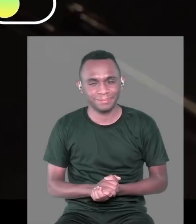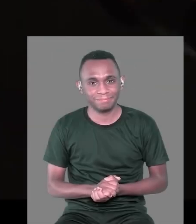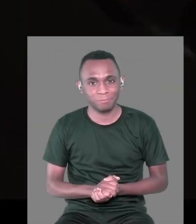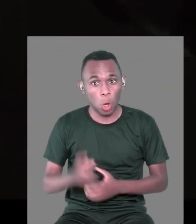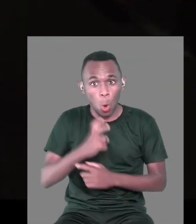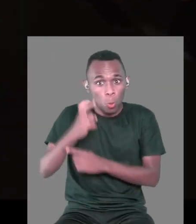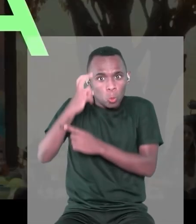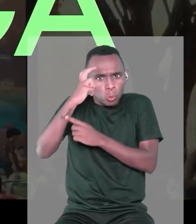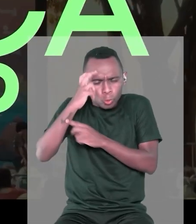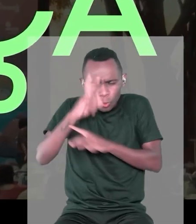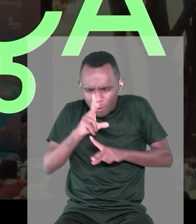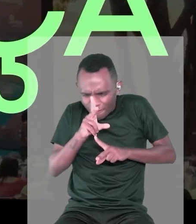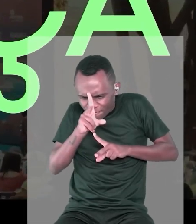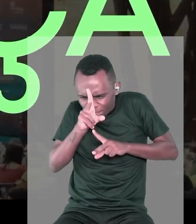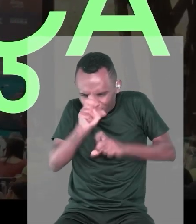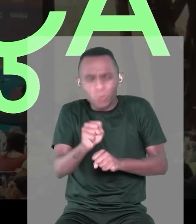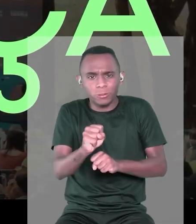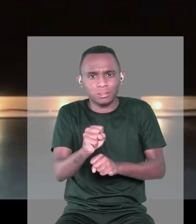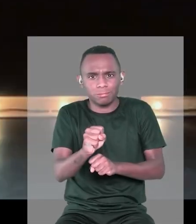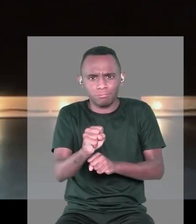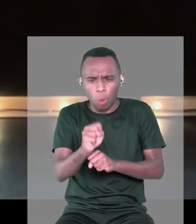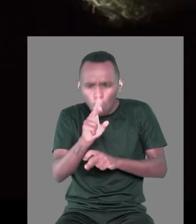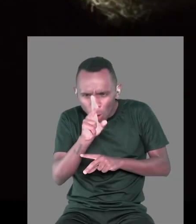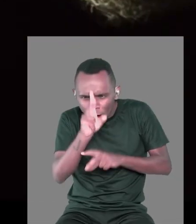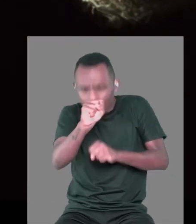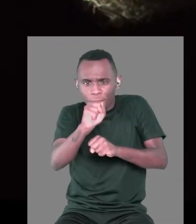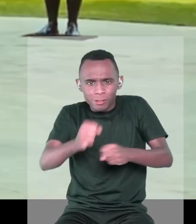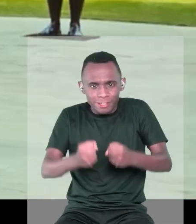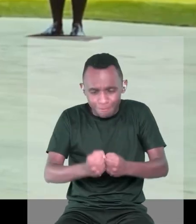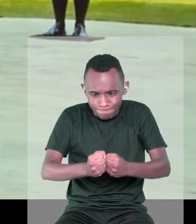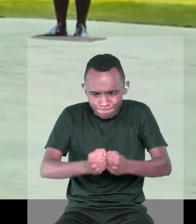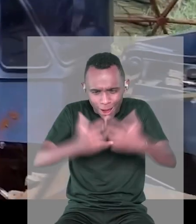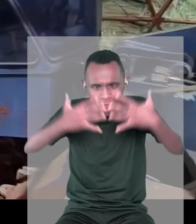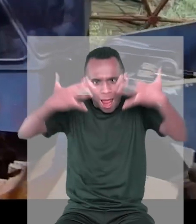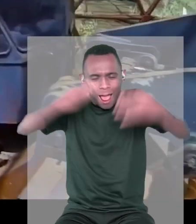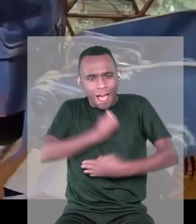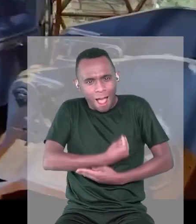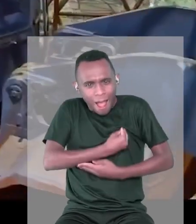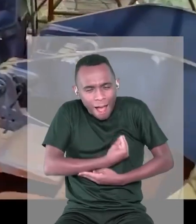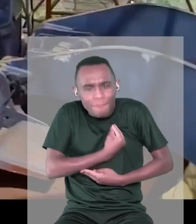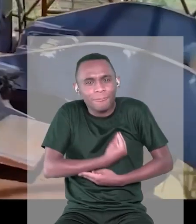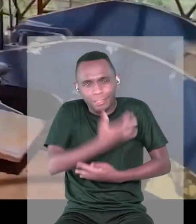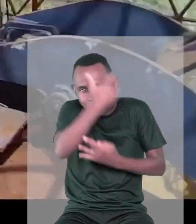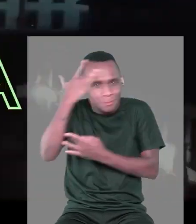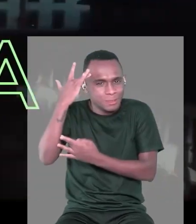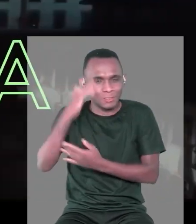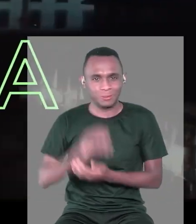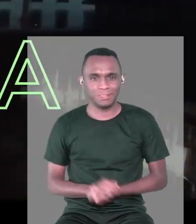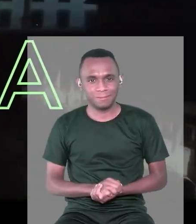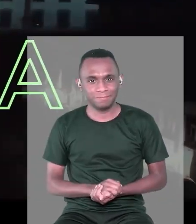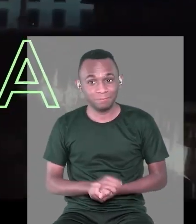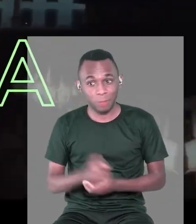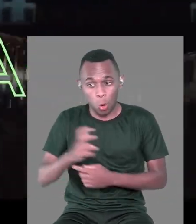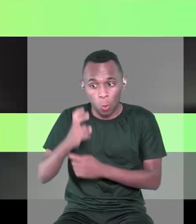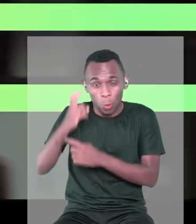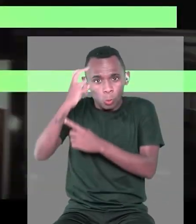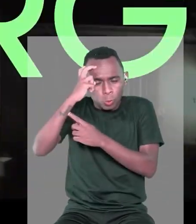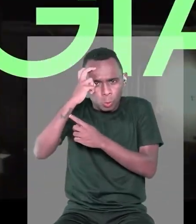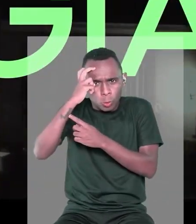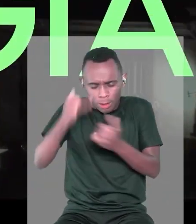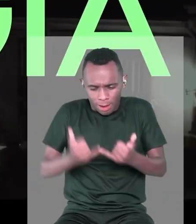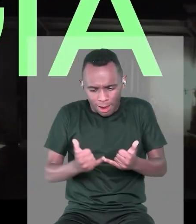A cultura é uma força que ilumina a vida das pessoas. A cultura é